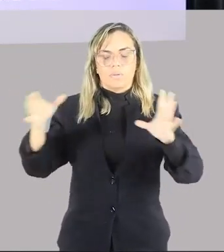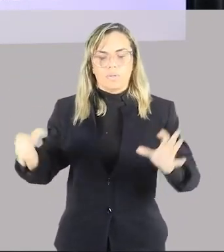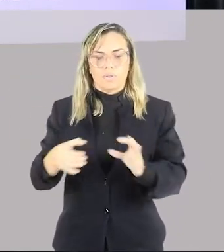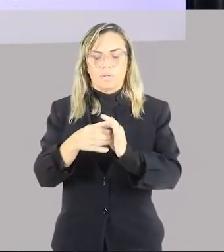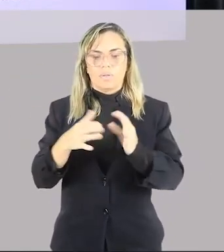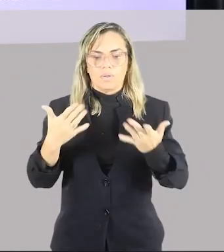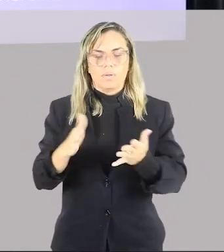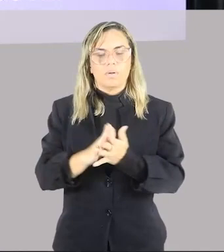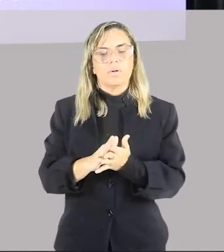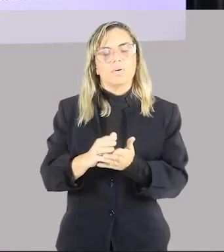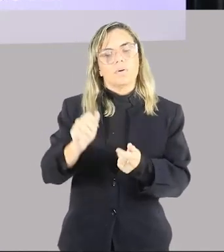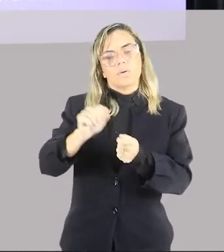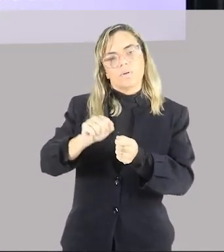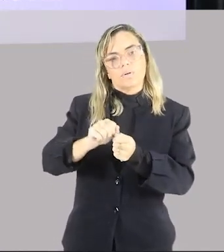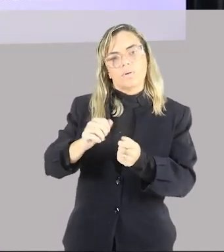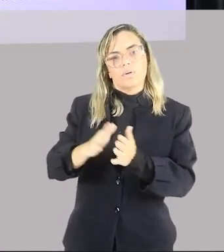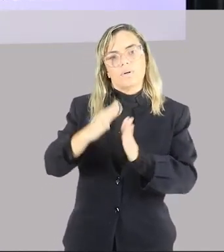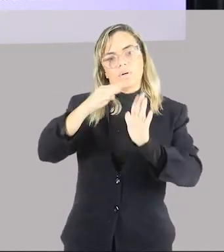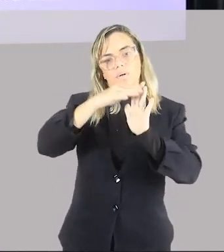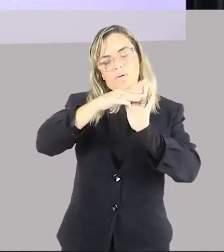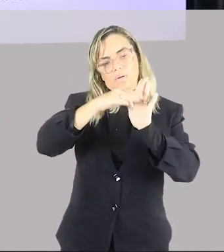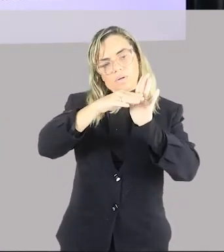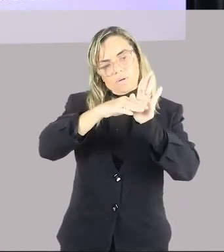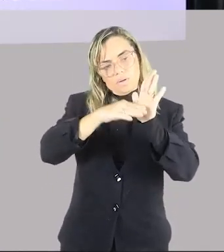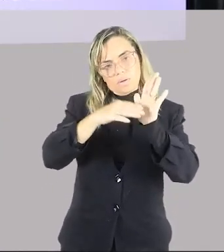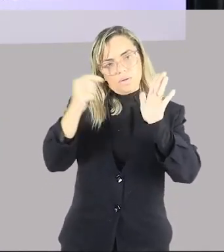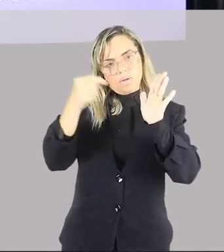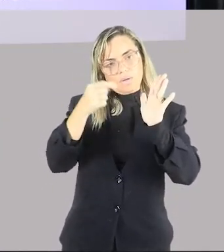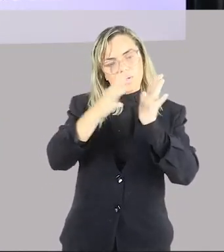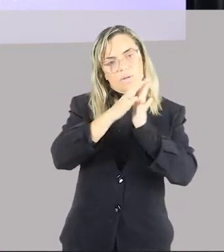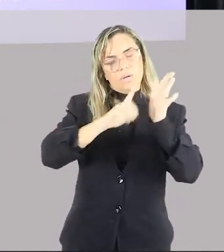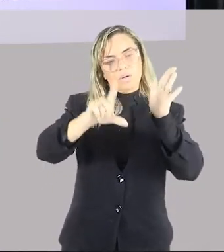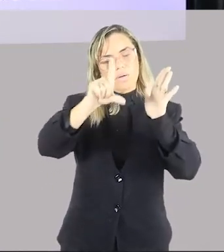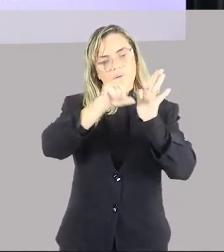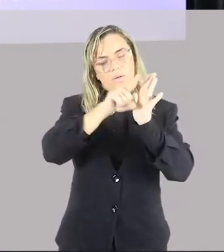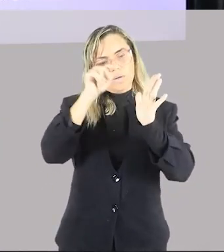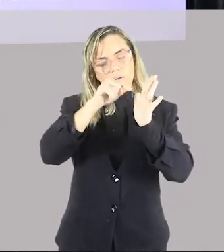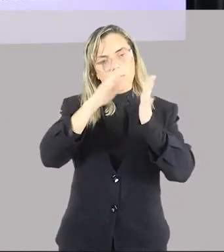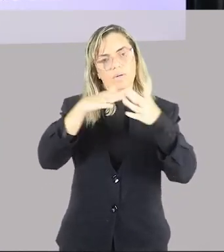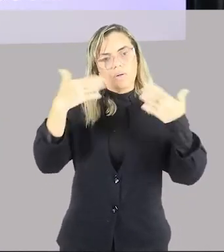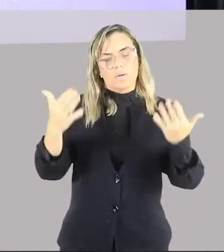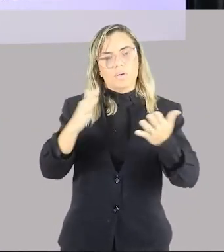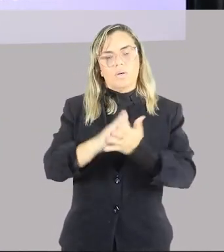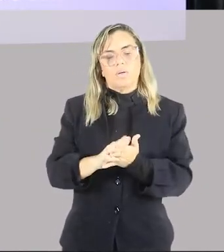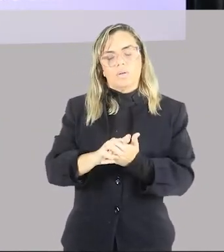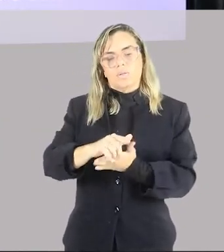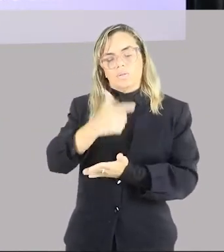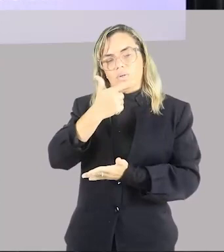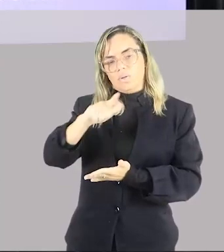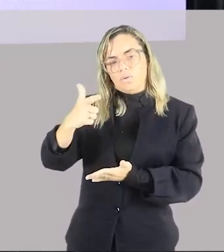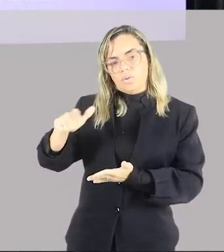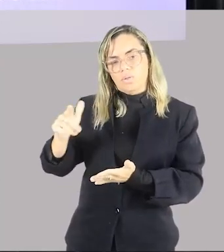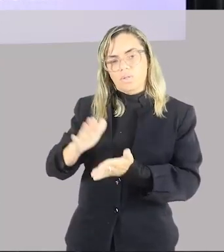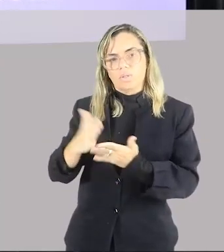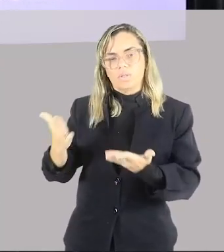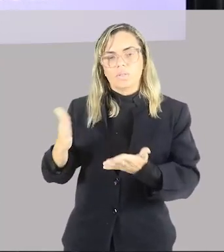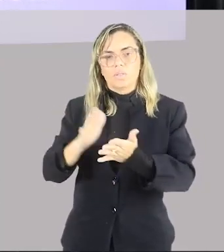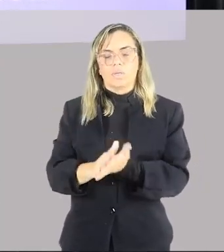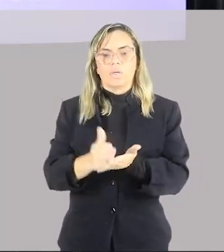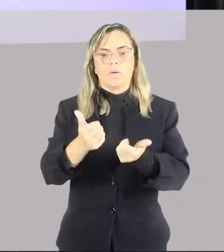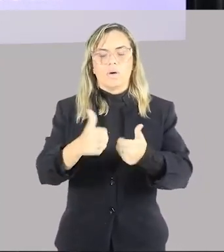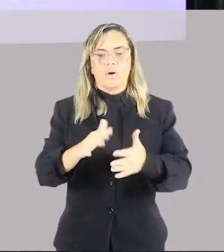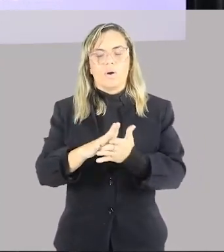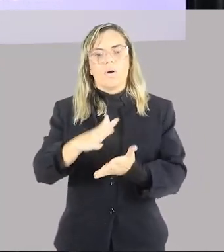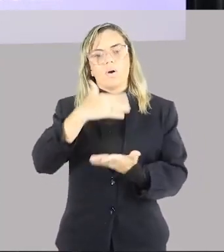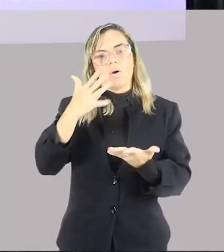Você cumpriu, é um checklist. Cumpriu os requisitos, está regular, não tem nenhuma infração ambiental, enfim, a lei ambiental